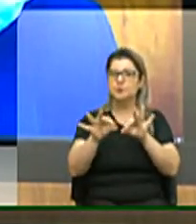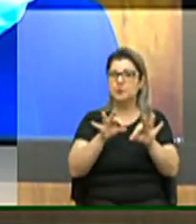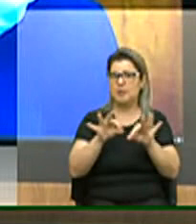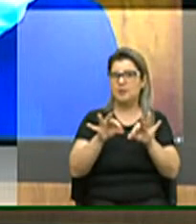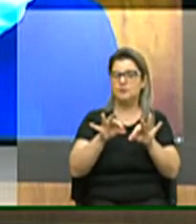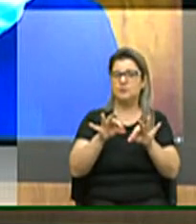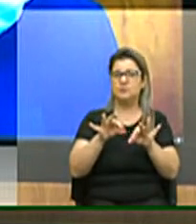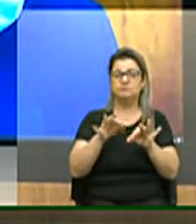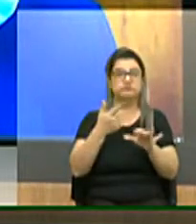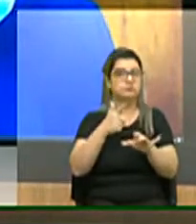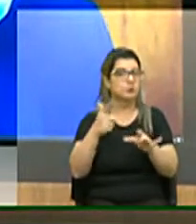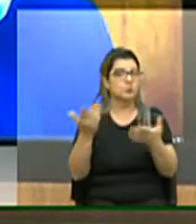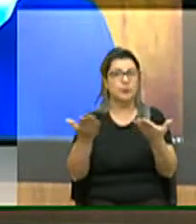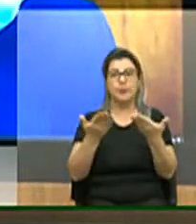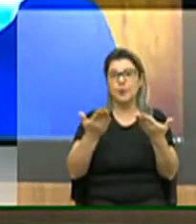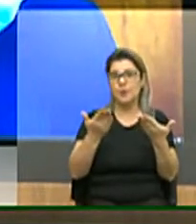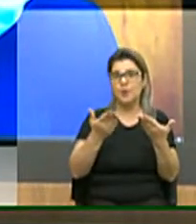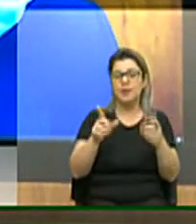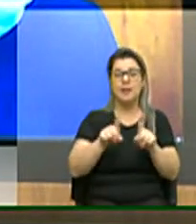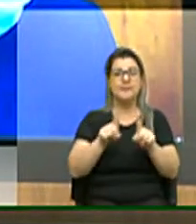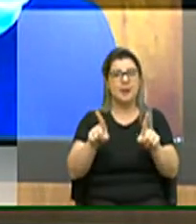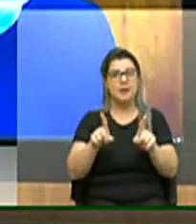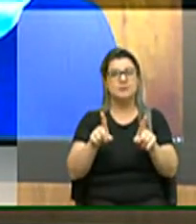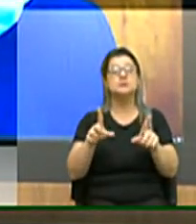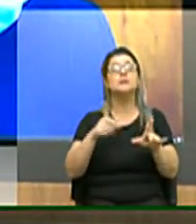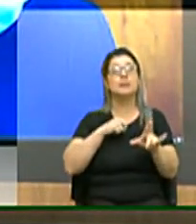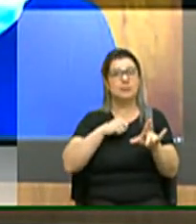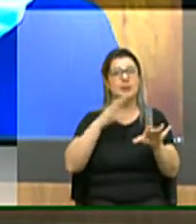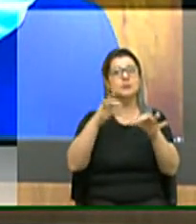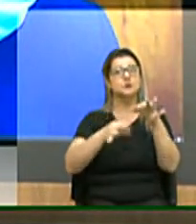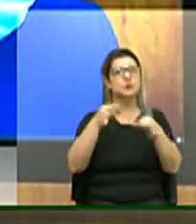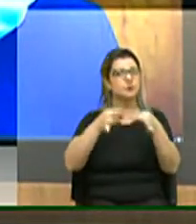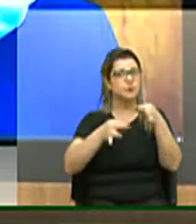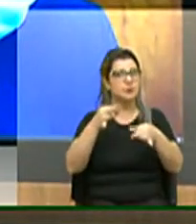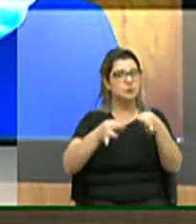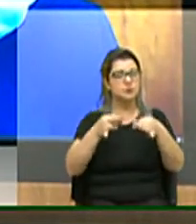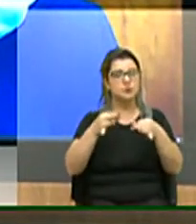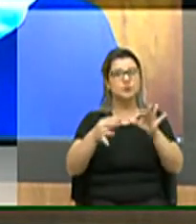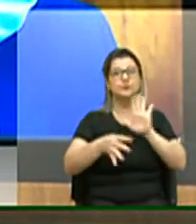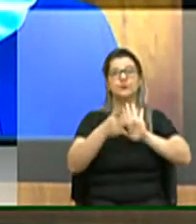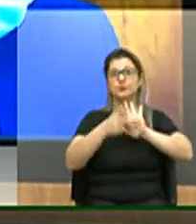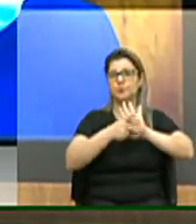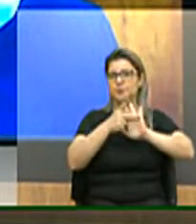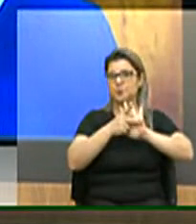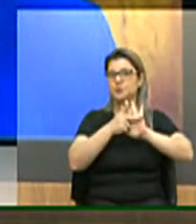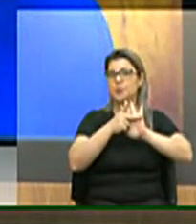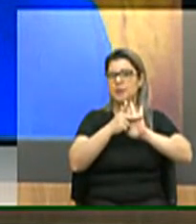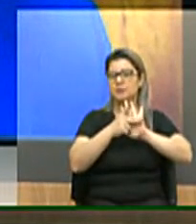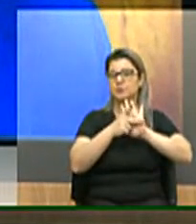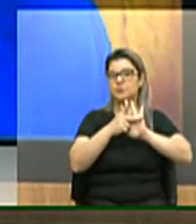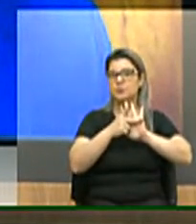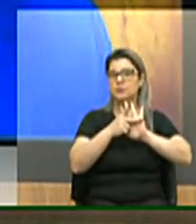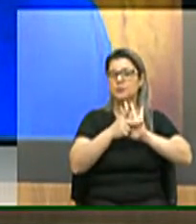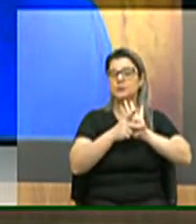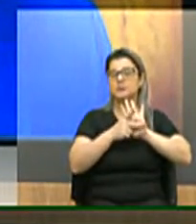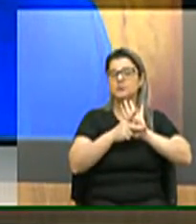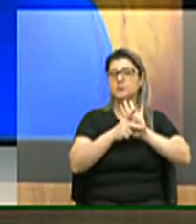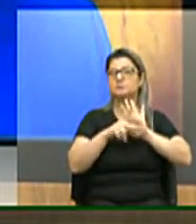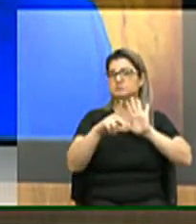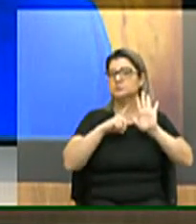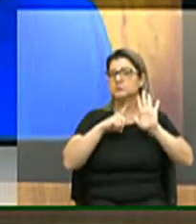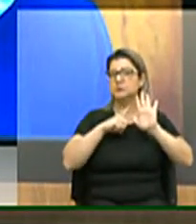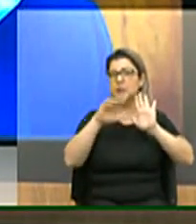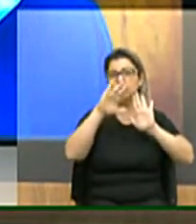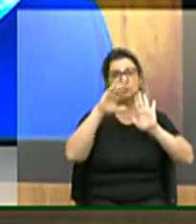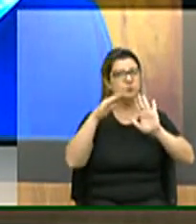não tenho aqui agora em mãos, mas na justificativa do projeto que tramita aqui desde 2019, ele consta na todas